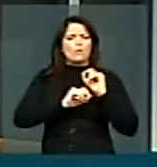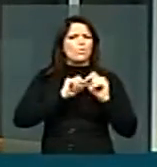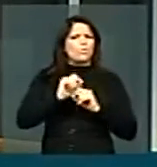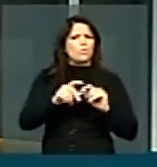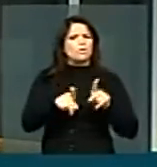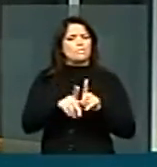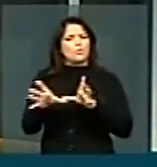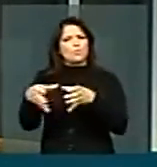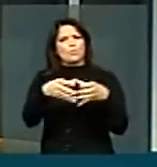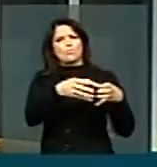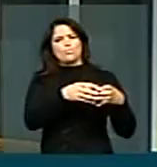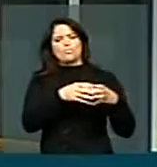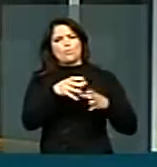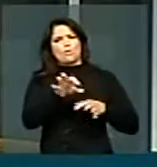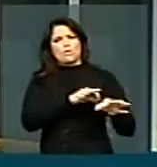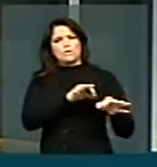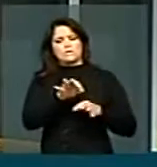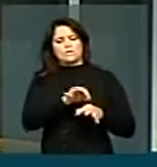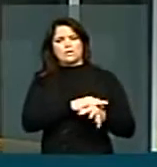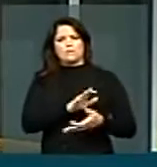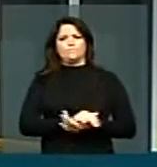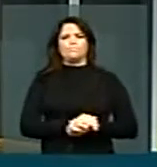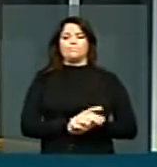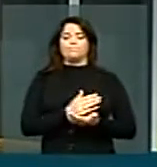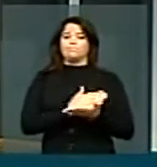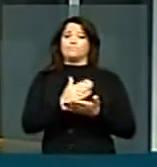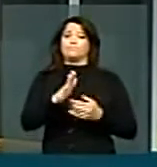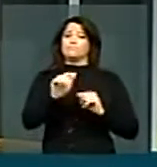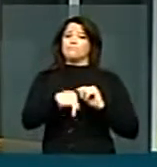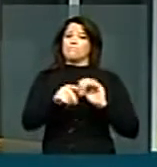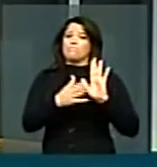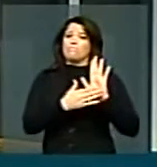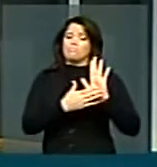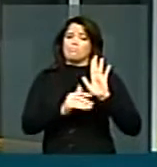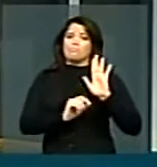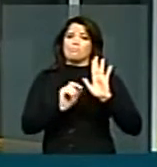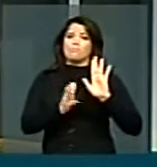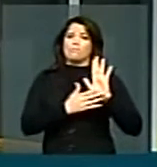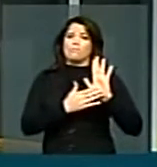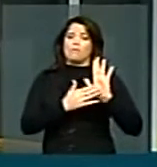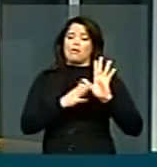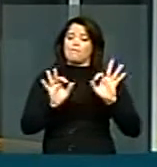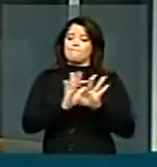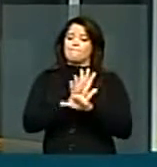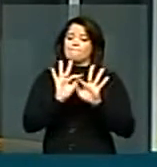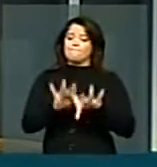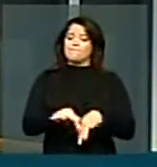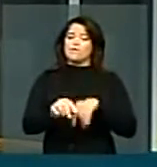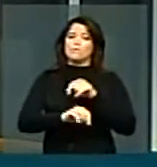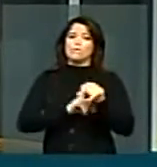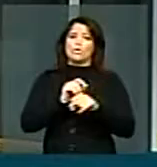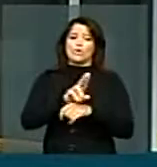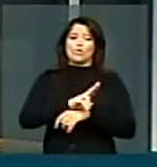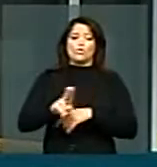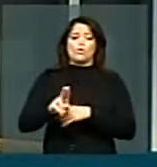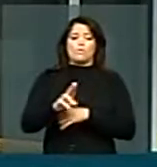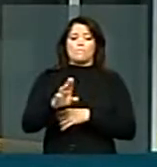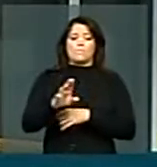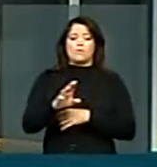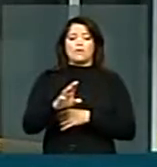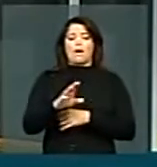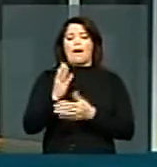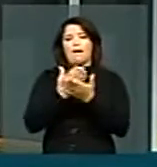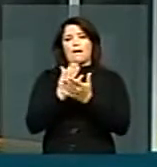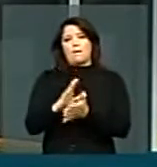por segmentos organizados, que se iniciou com uma proposta de término do chamado Exame da